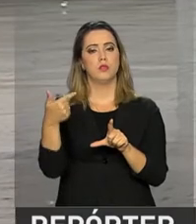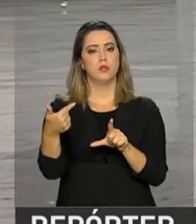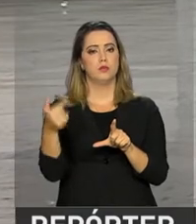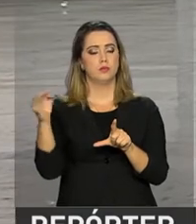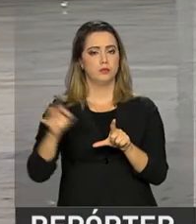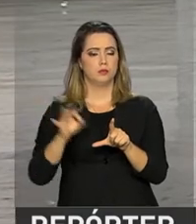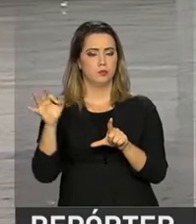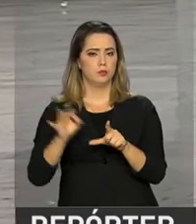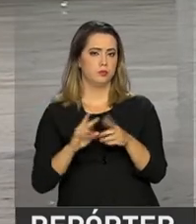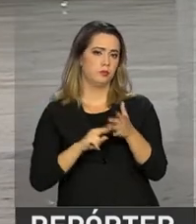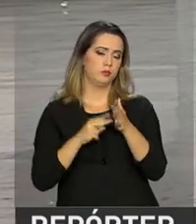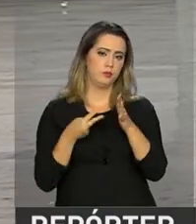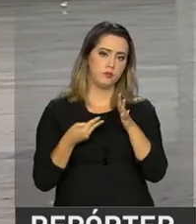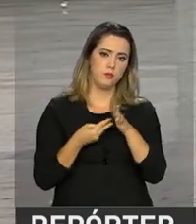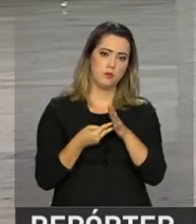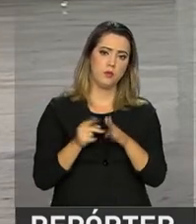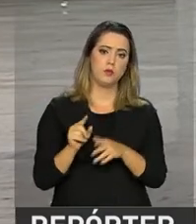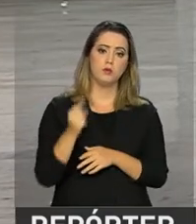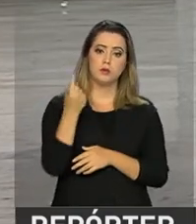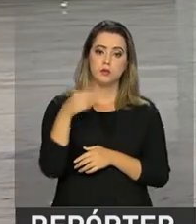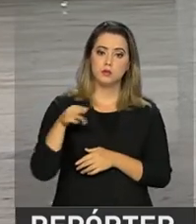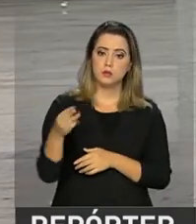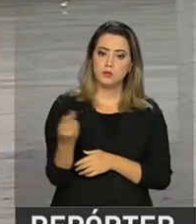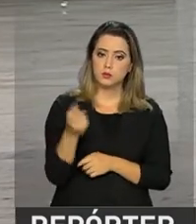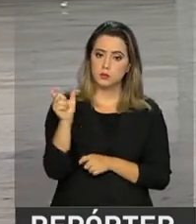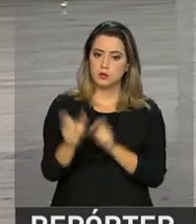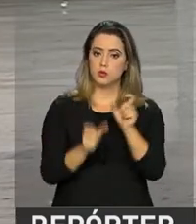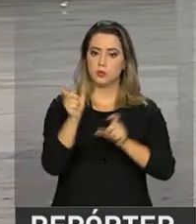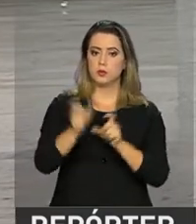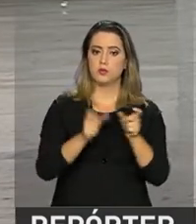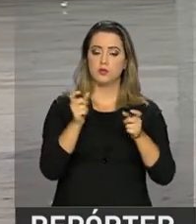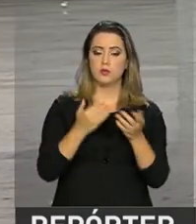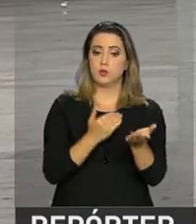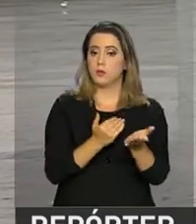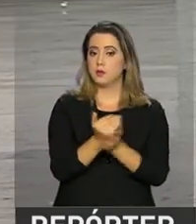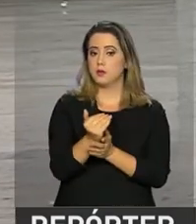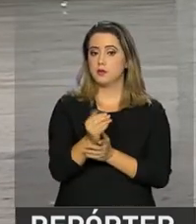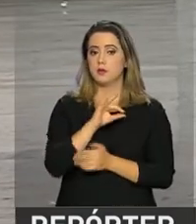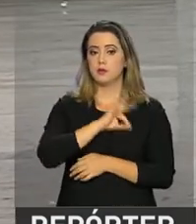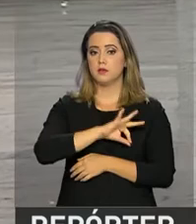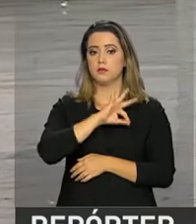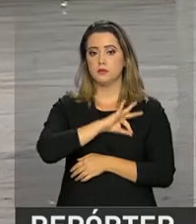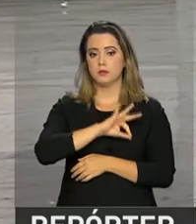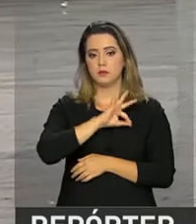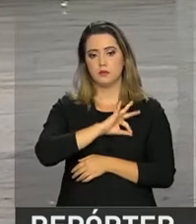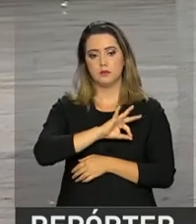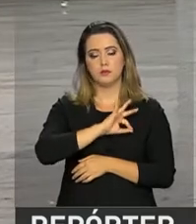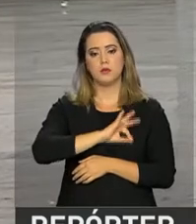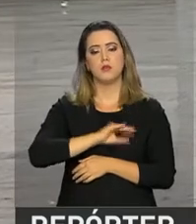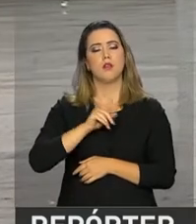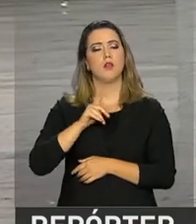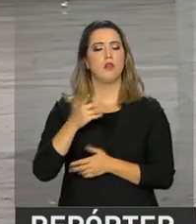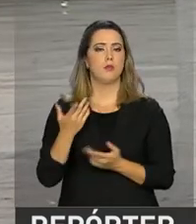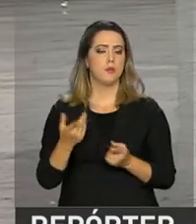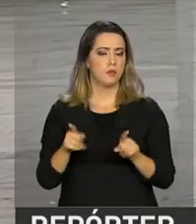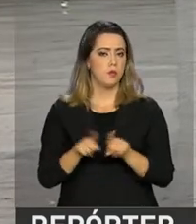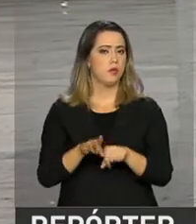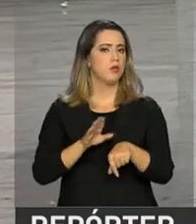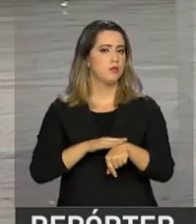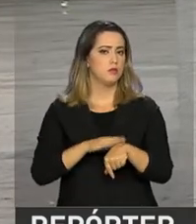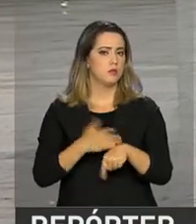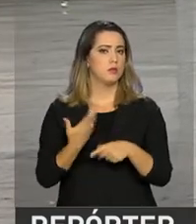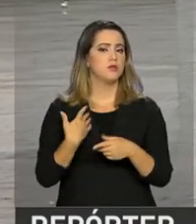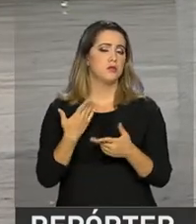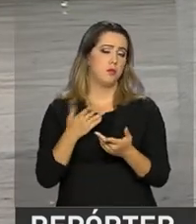o que significa um milhão e cem mil pessoas que passarão a ter renda neste período principalmente como